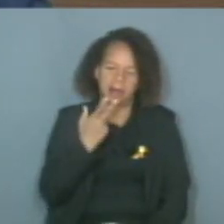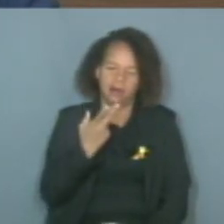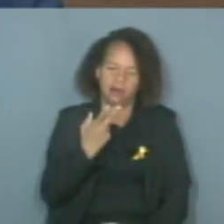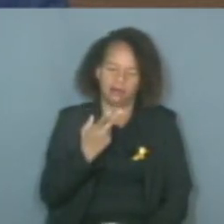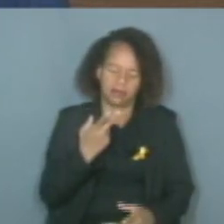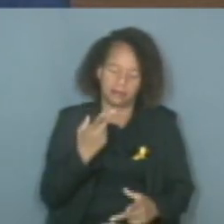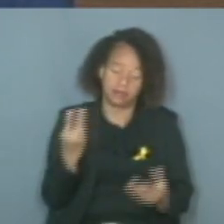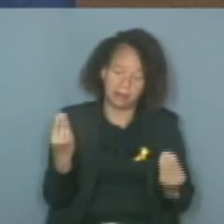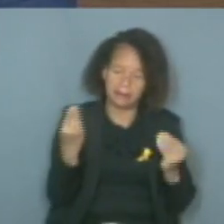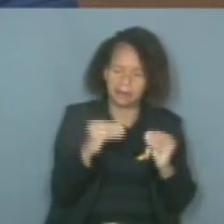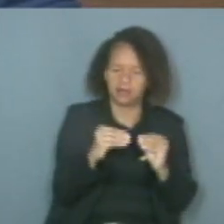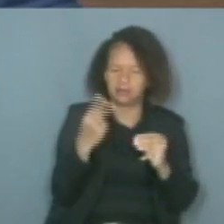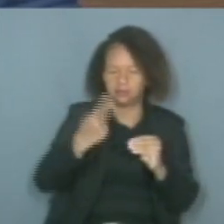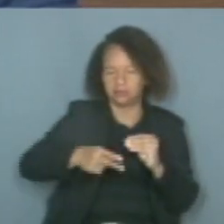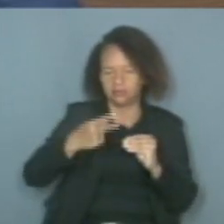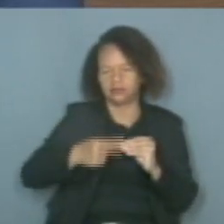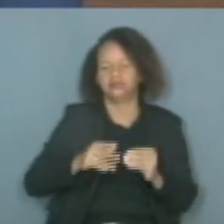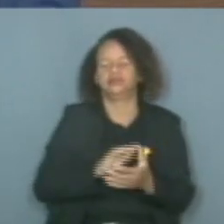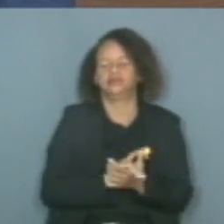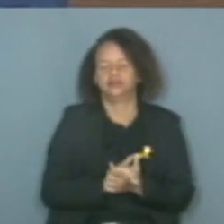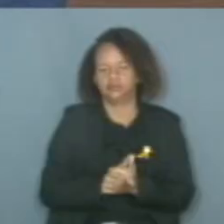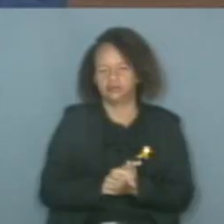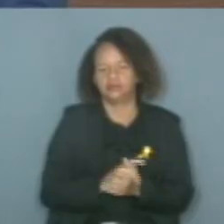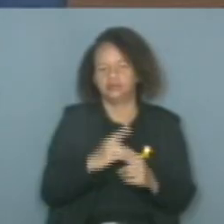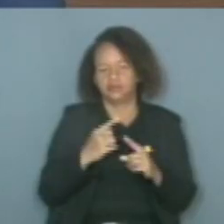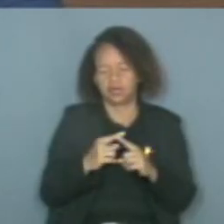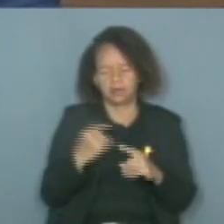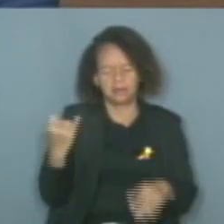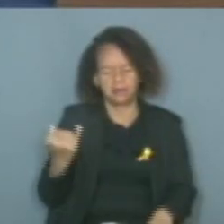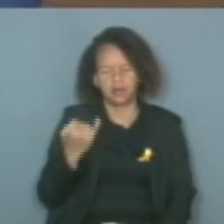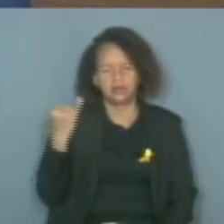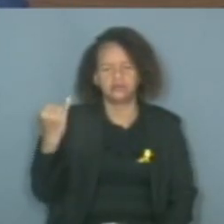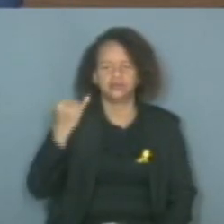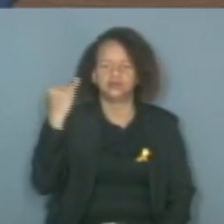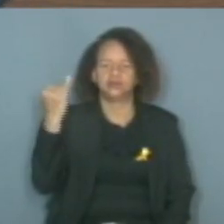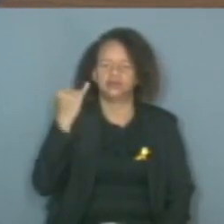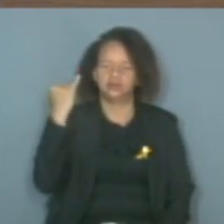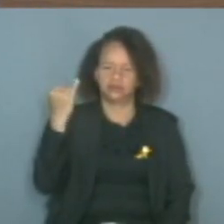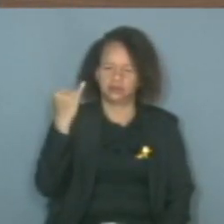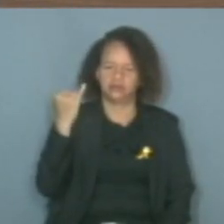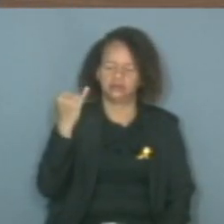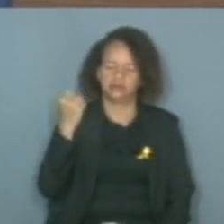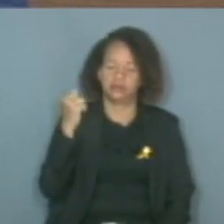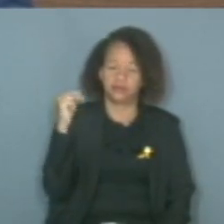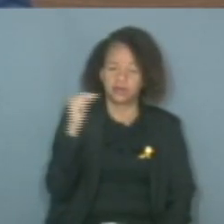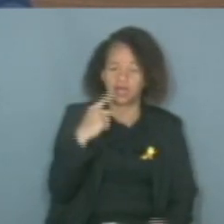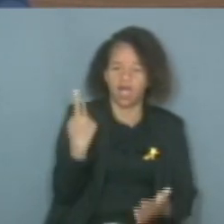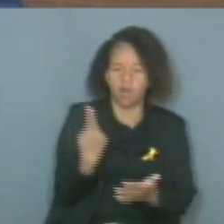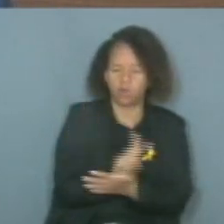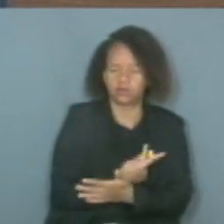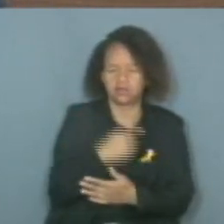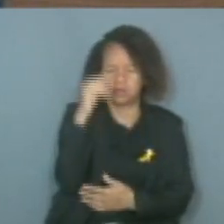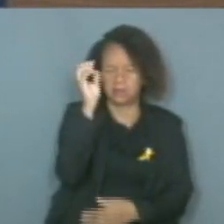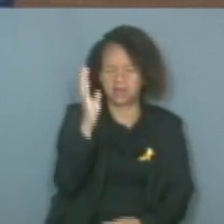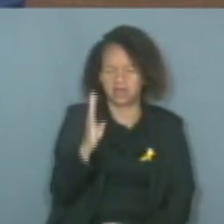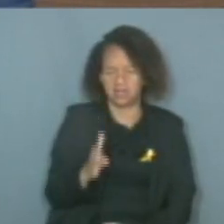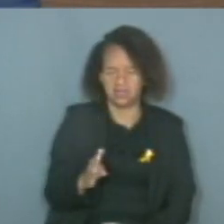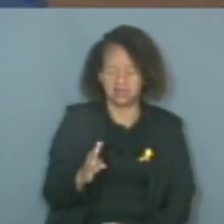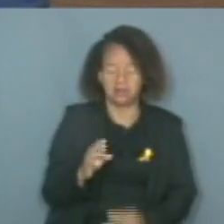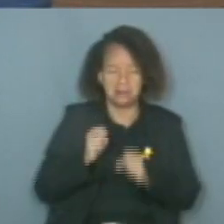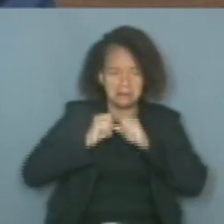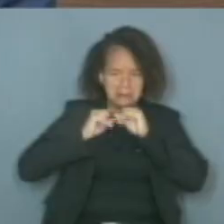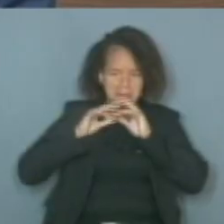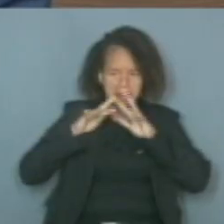fiquem registradas no anais da casa, porque como é importante, é um ato que está acontecendo no Brasil, mas